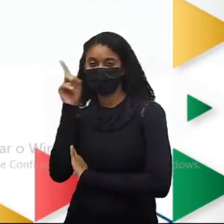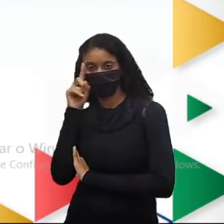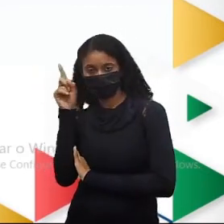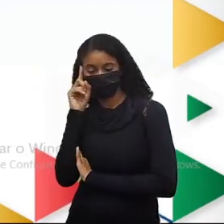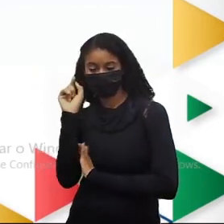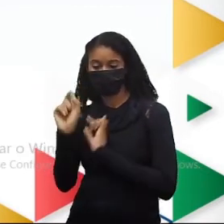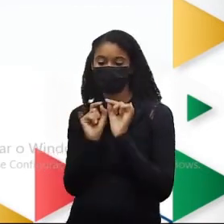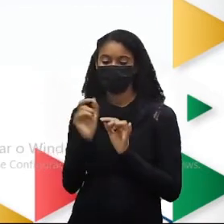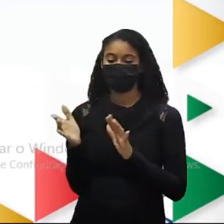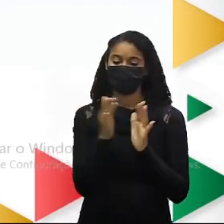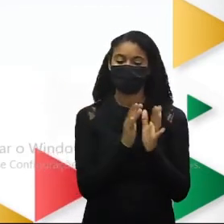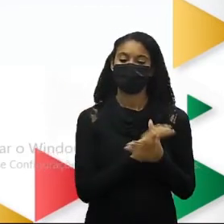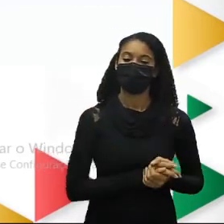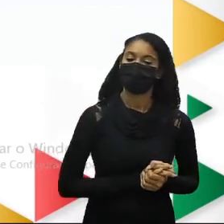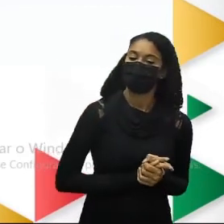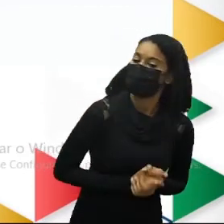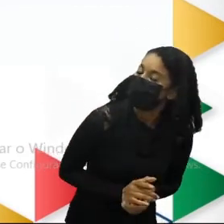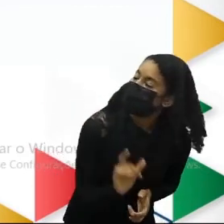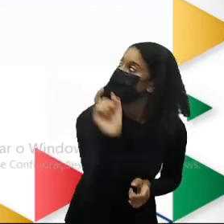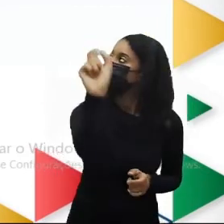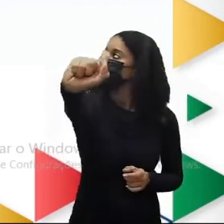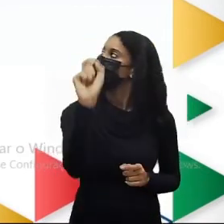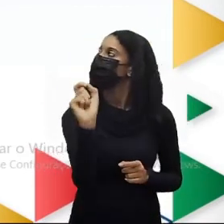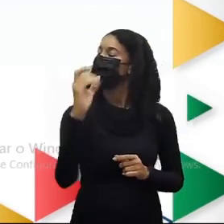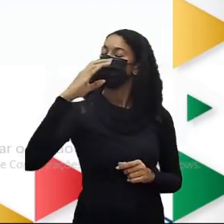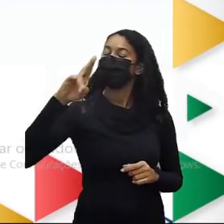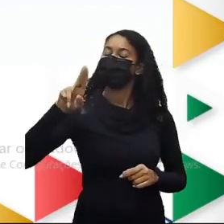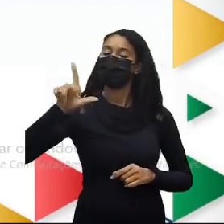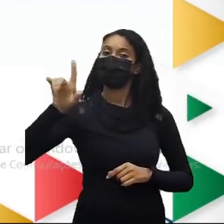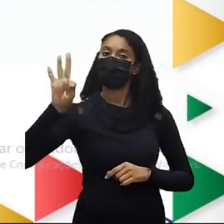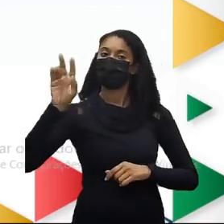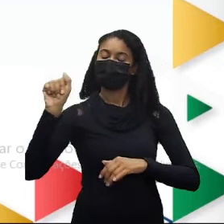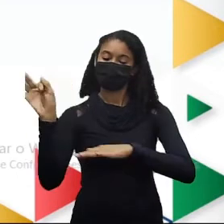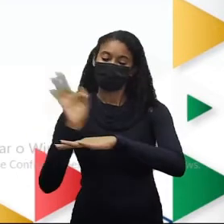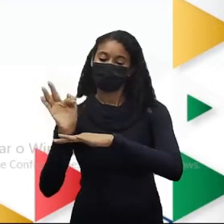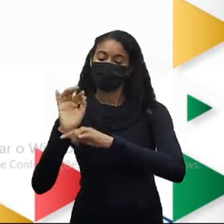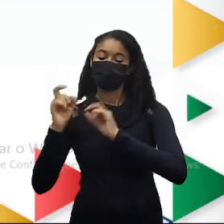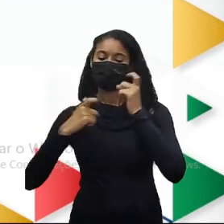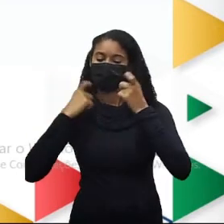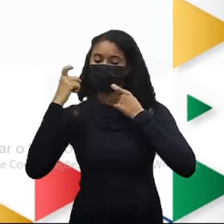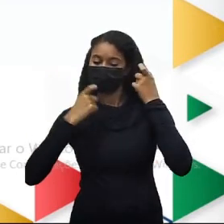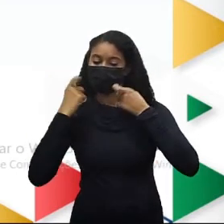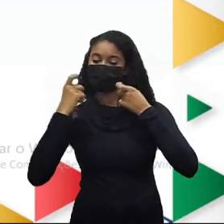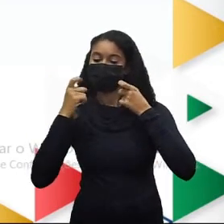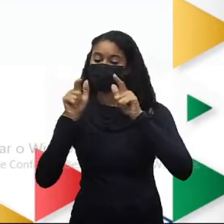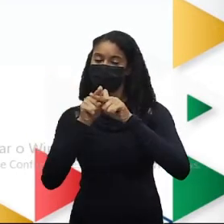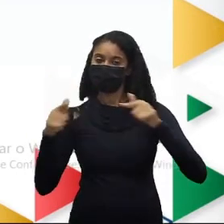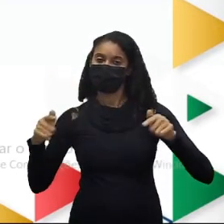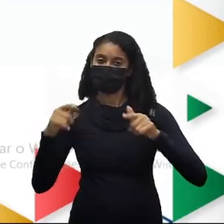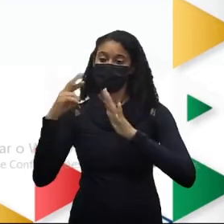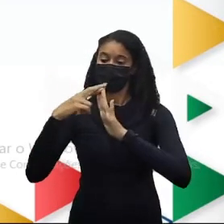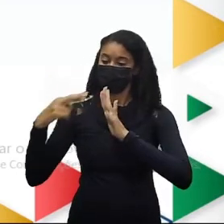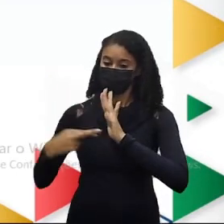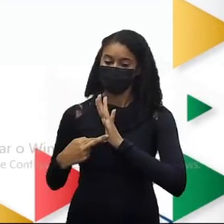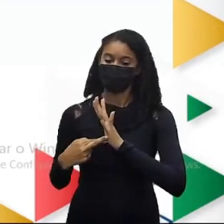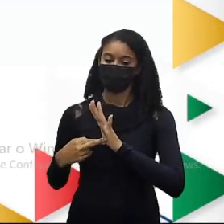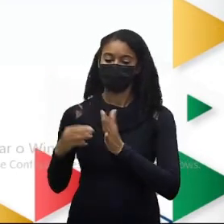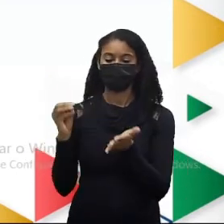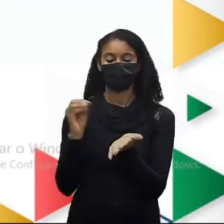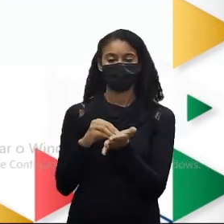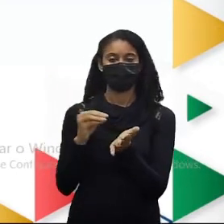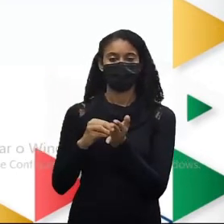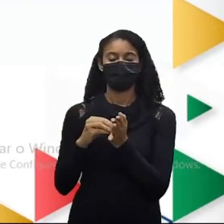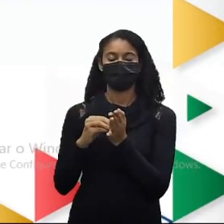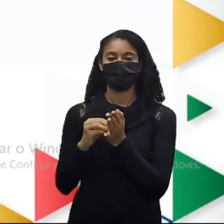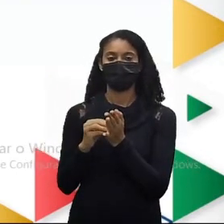a norma culta? Preocupação com a gramática normativa. O nome diz norma. A ausência de gírias,